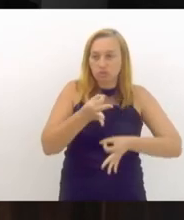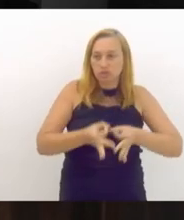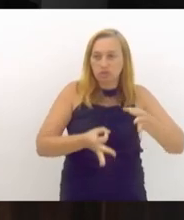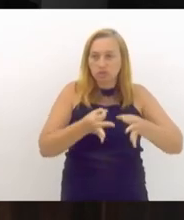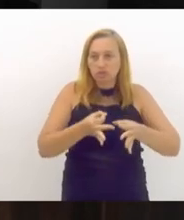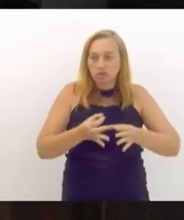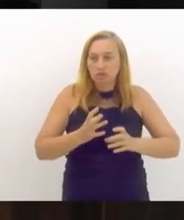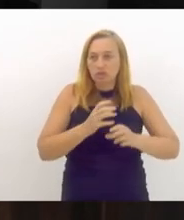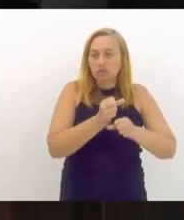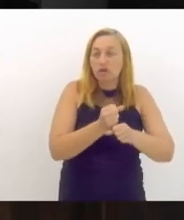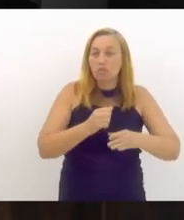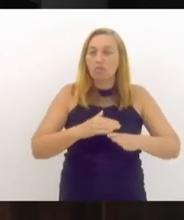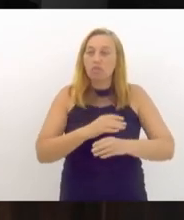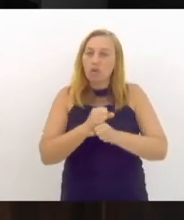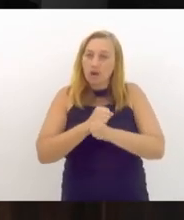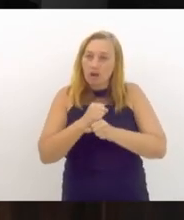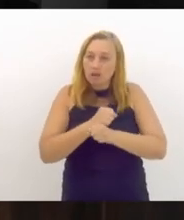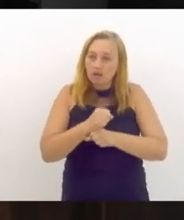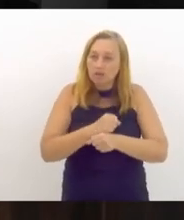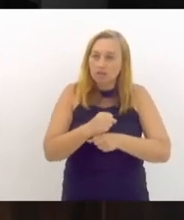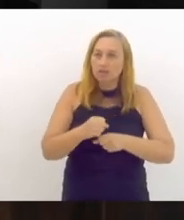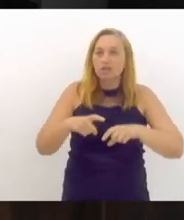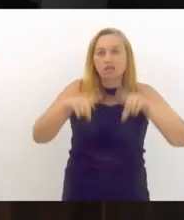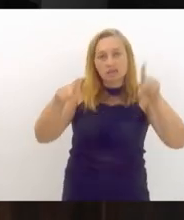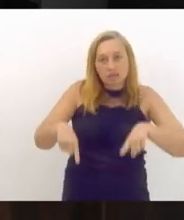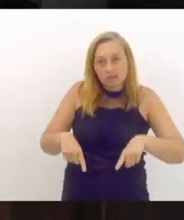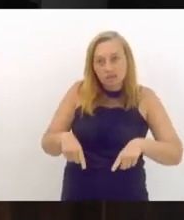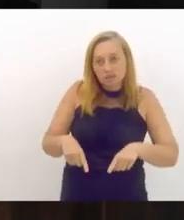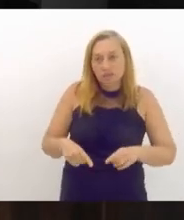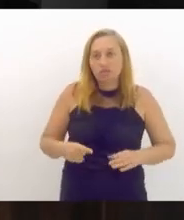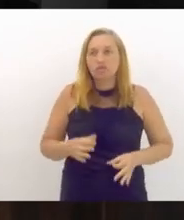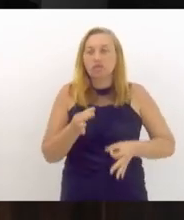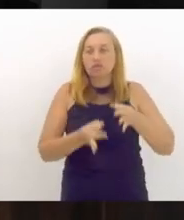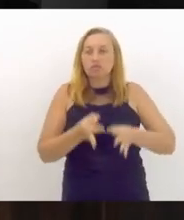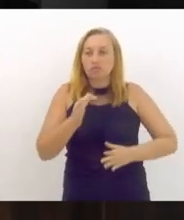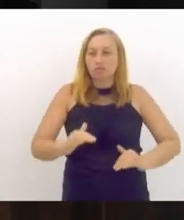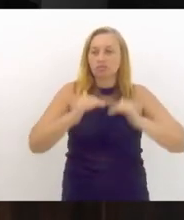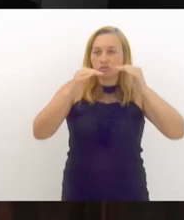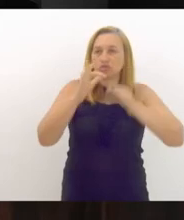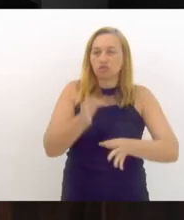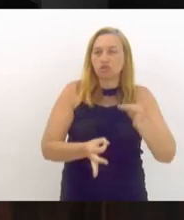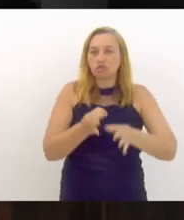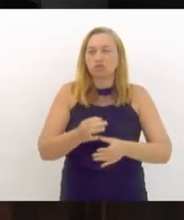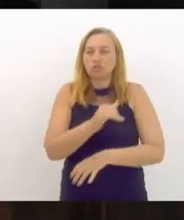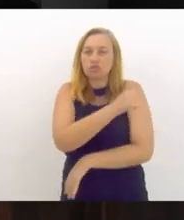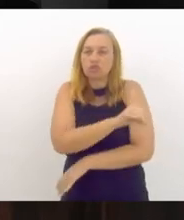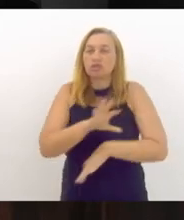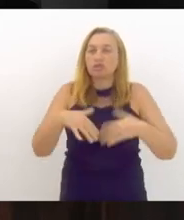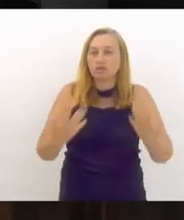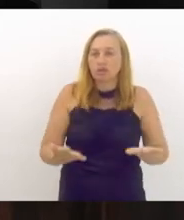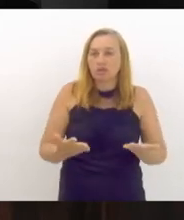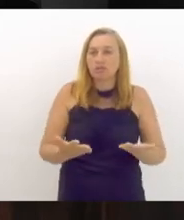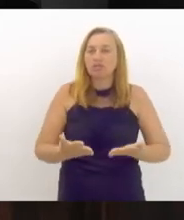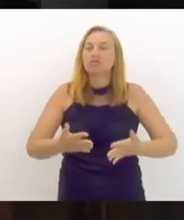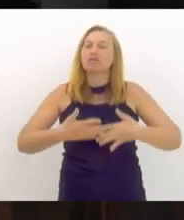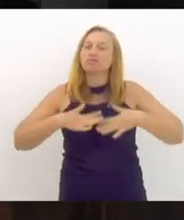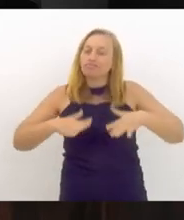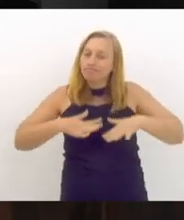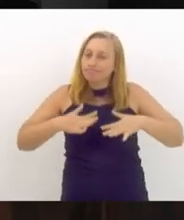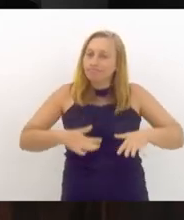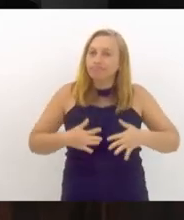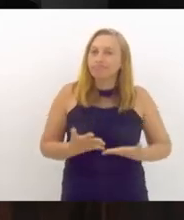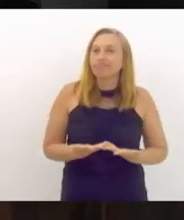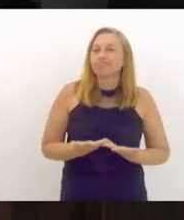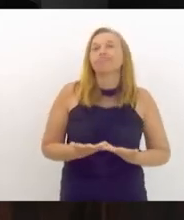anos, né, e servidor de carreira do Tribunal de Justiça do Estado do Rio de Janeiro. Então, de muita tranquilidade, porque eu